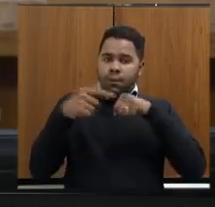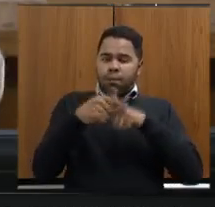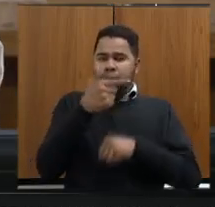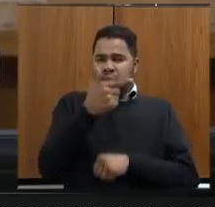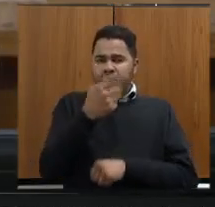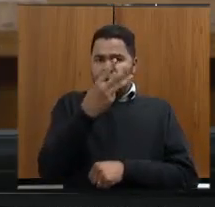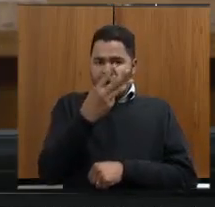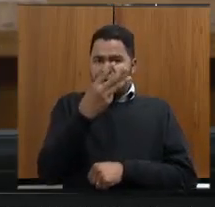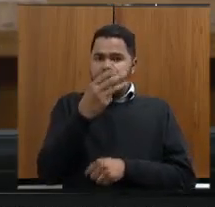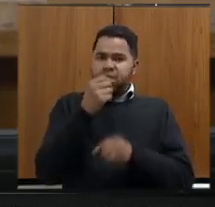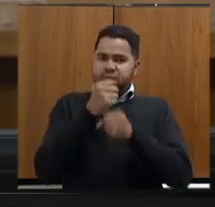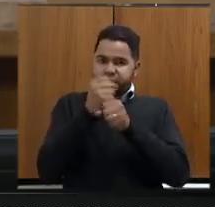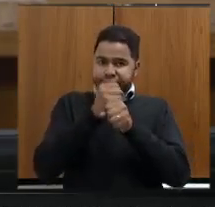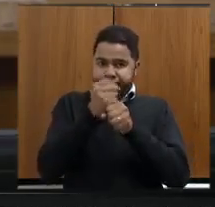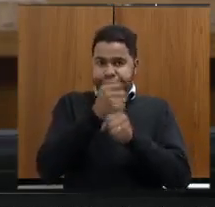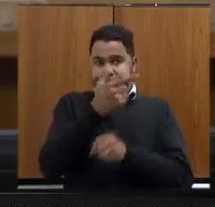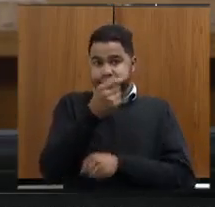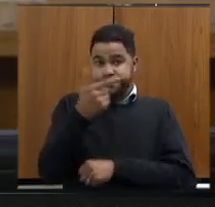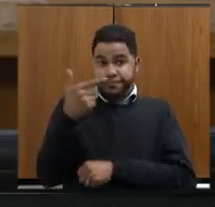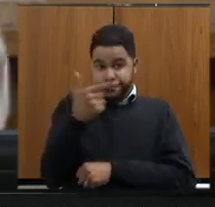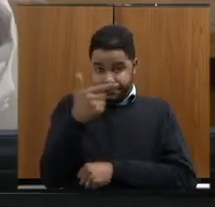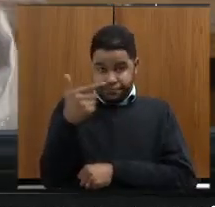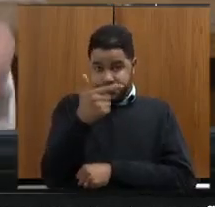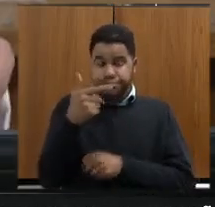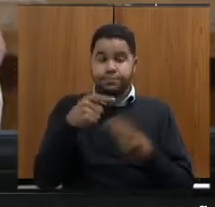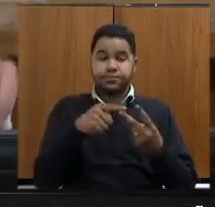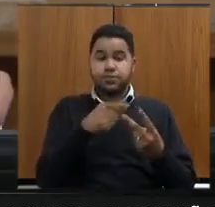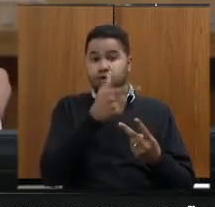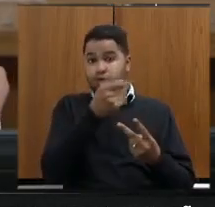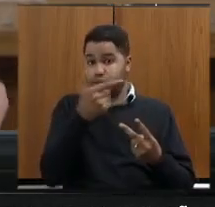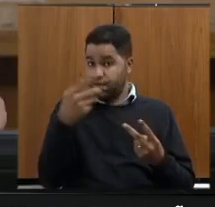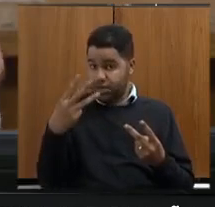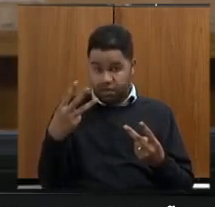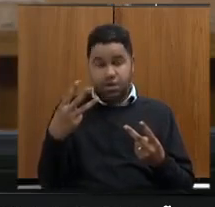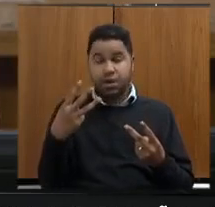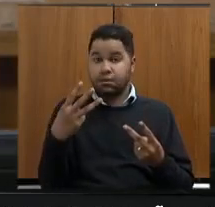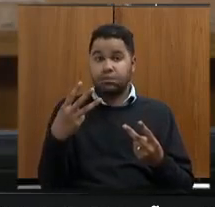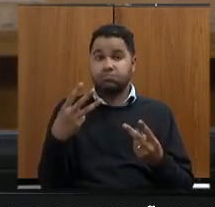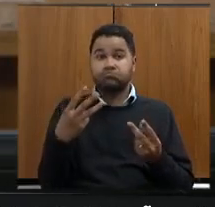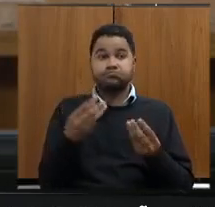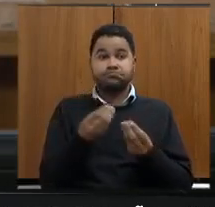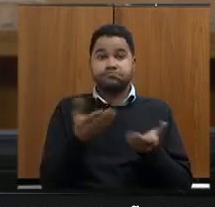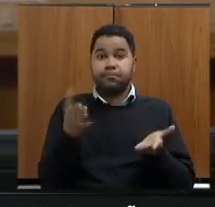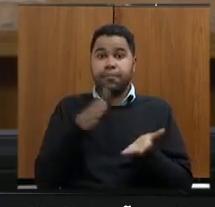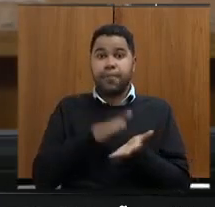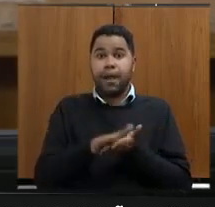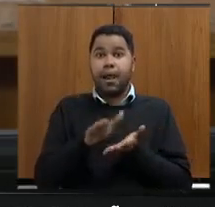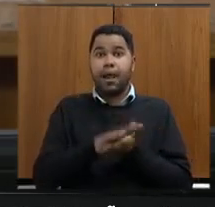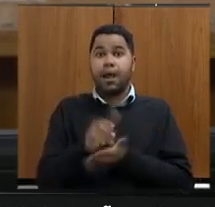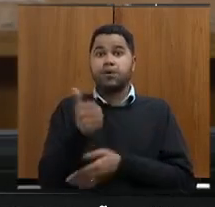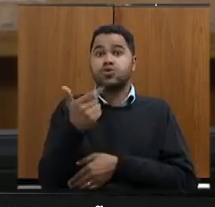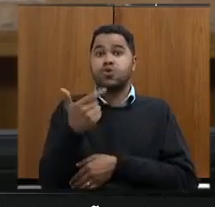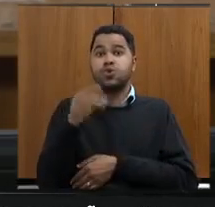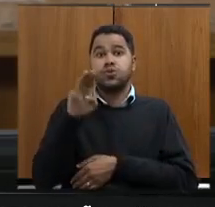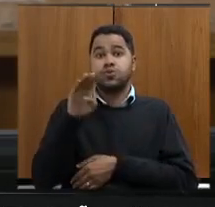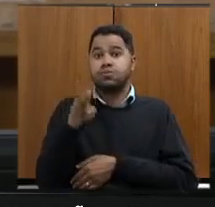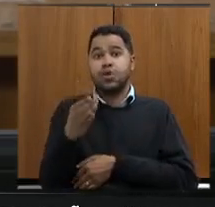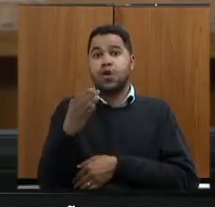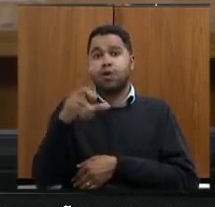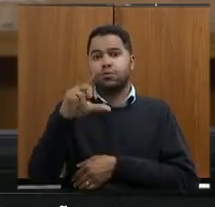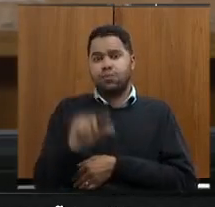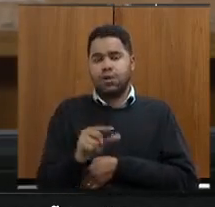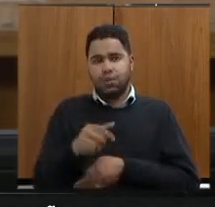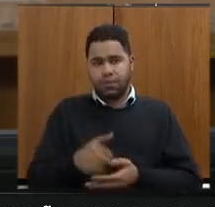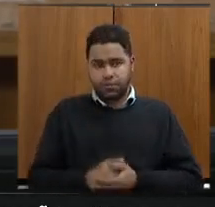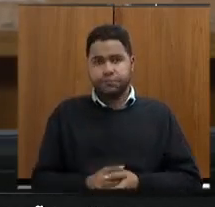só para o ano de 2022 e2023 ele traz um desembolso 12 bilhões de reais menor